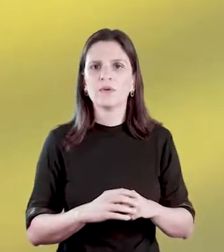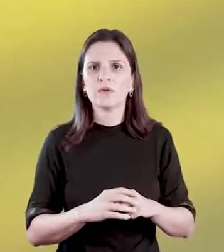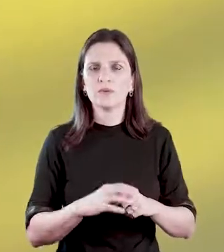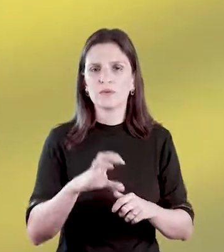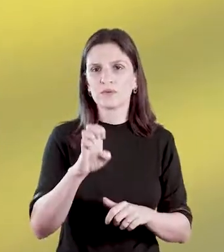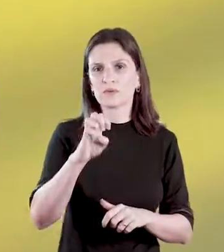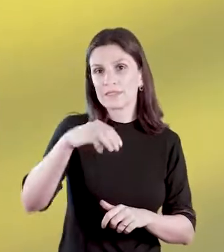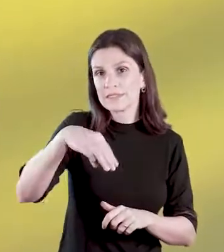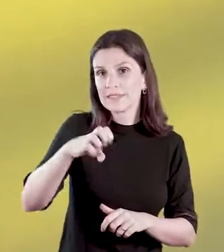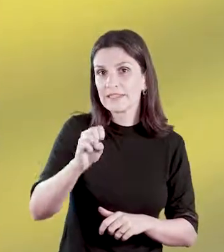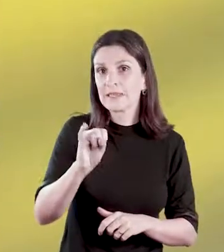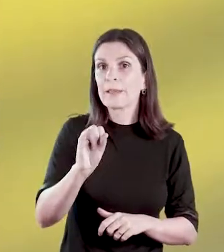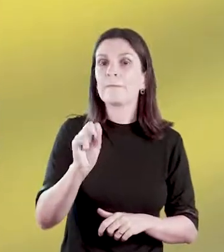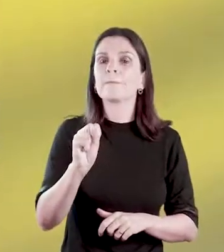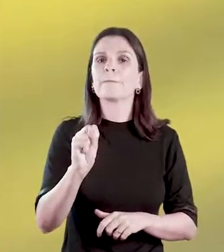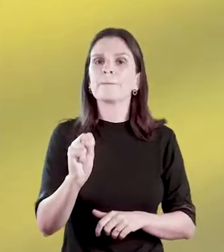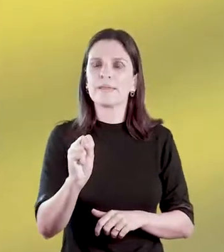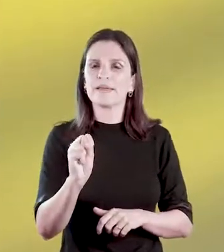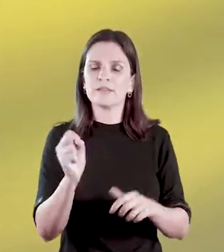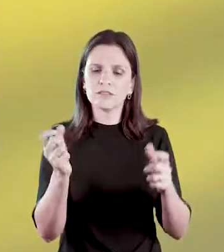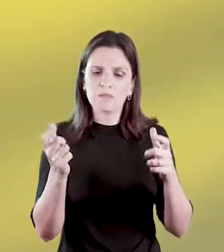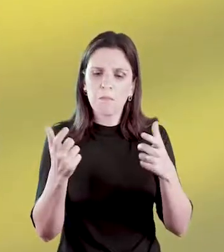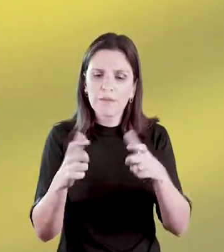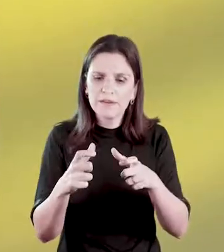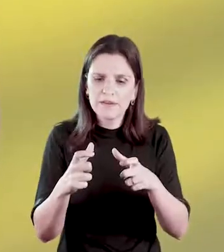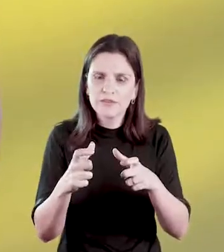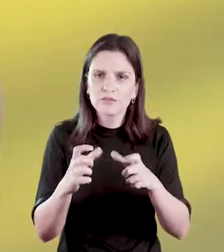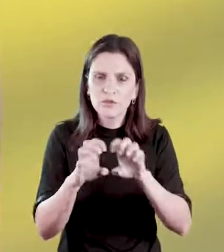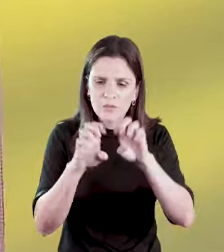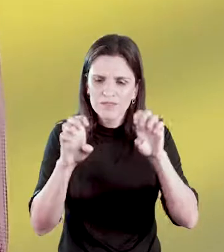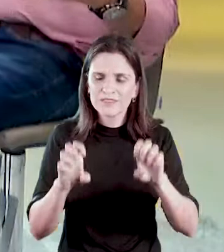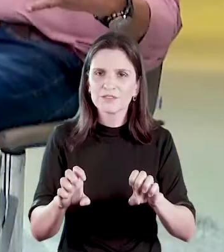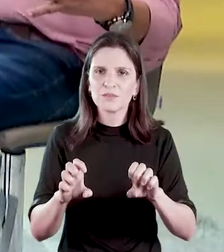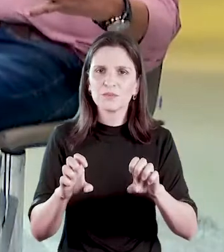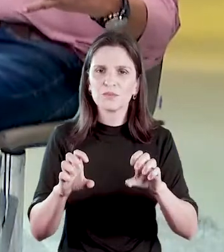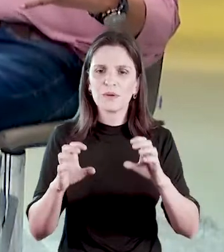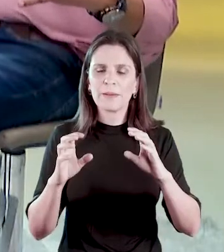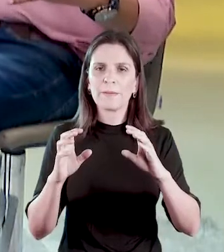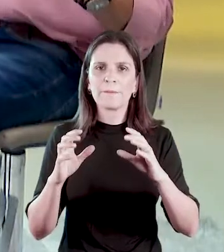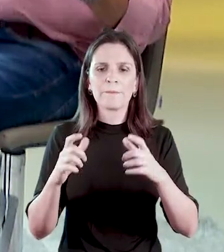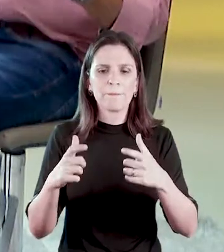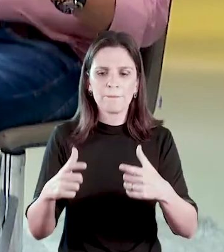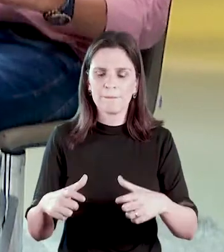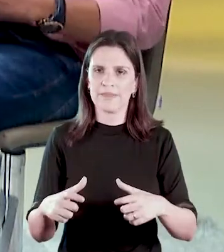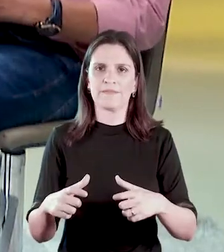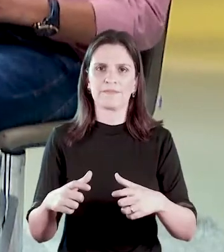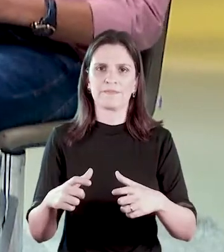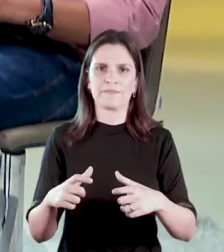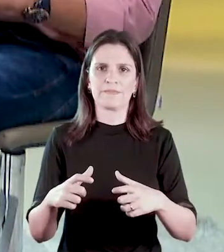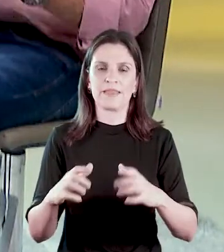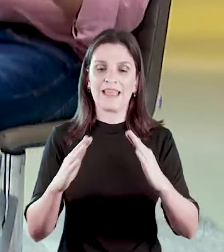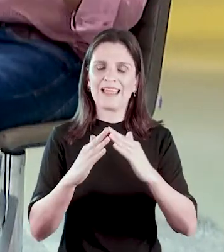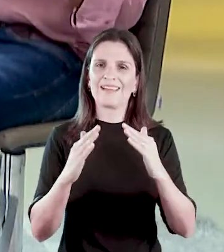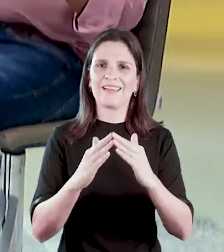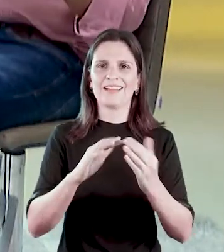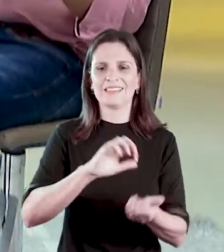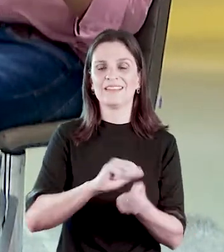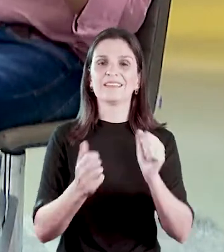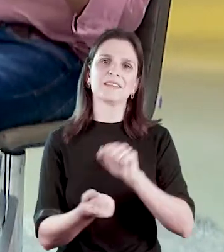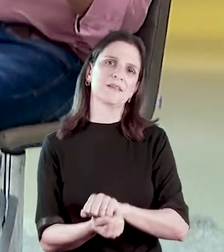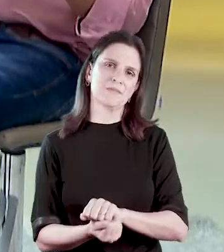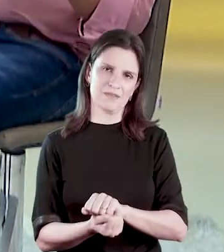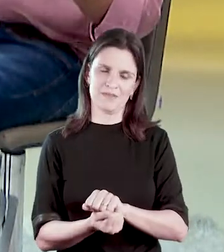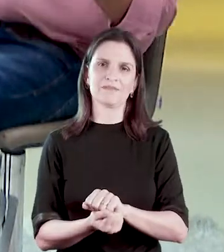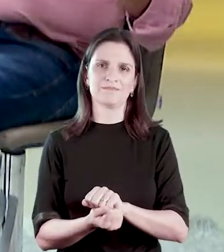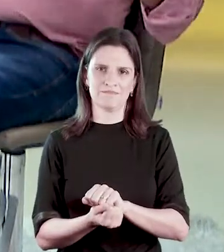para você ter uma ideia o luz e meio de campo grande que nós temos tão pequenininho se fosse nesse Campo Grande que não